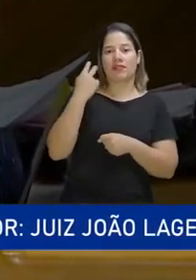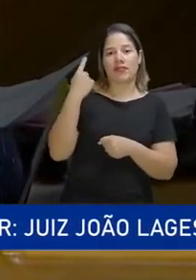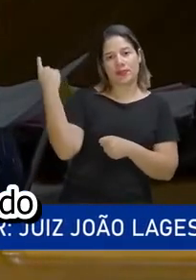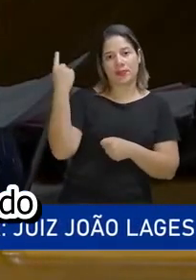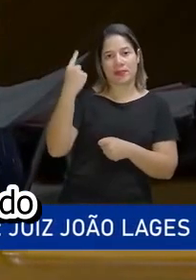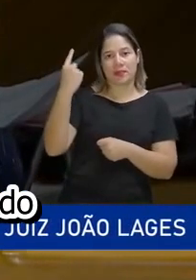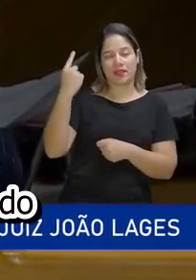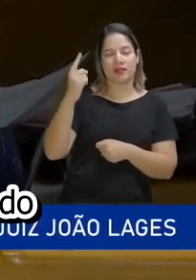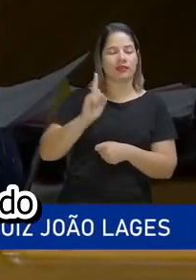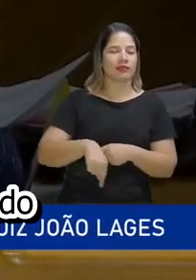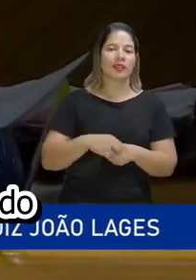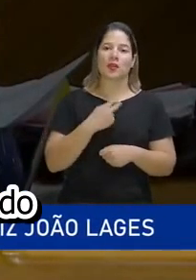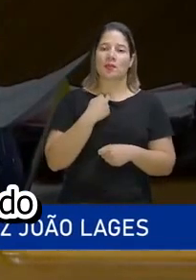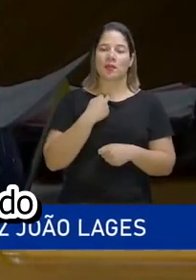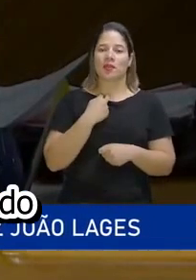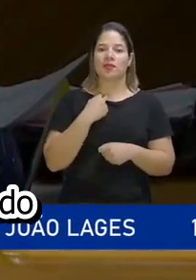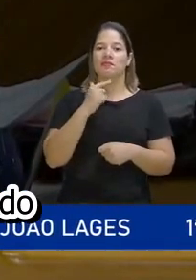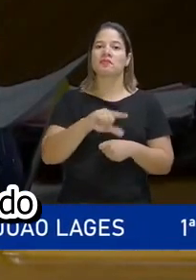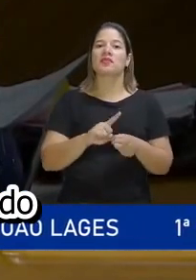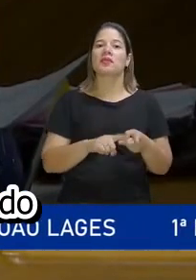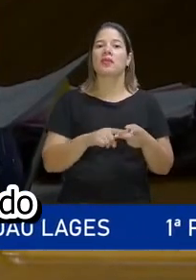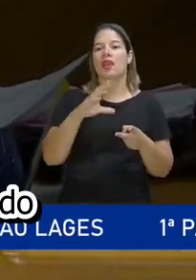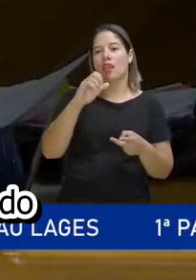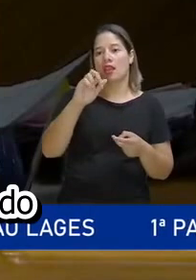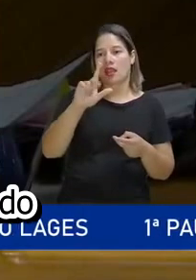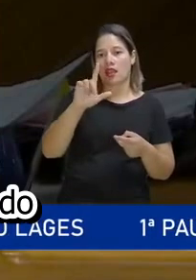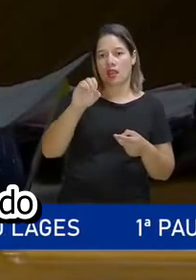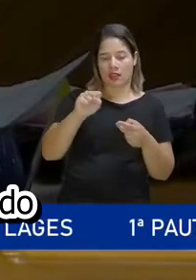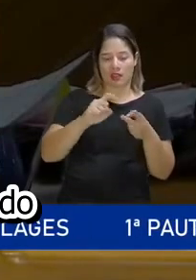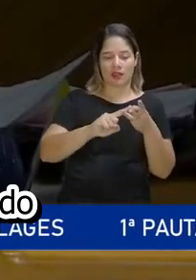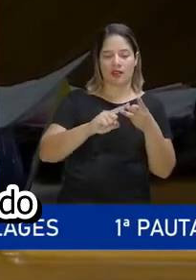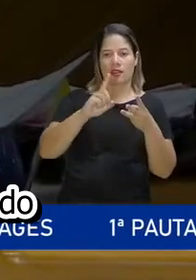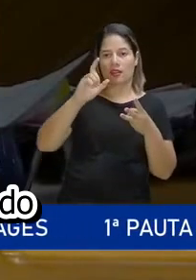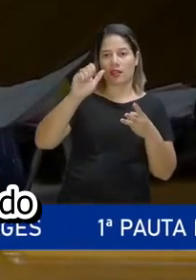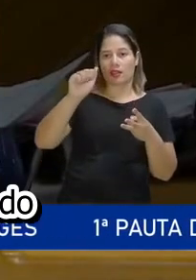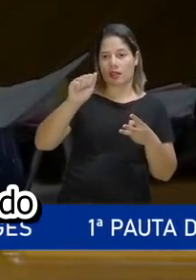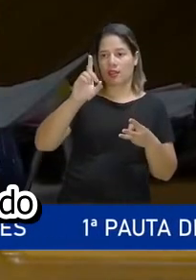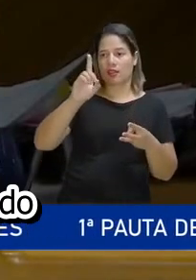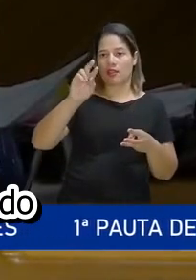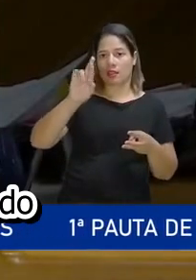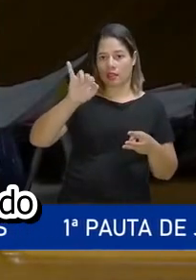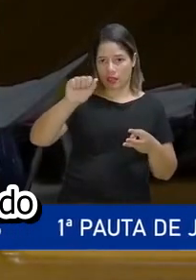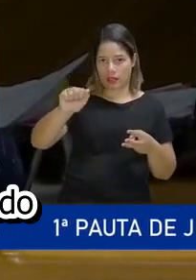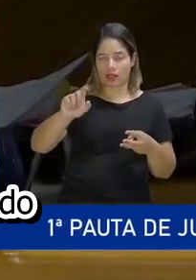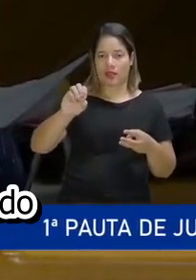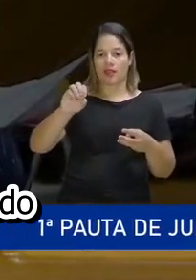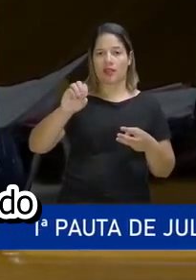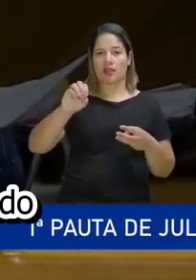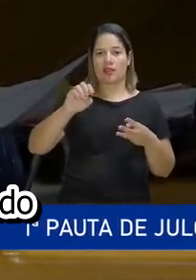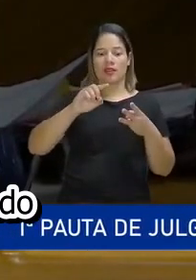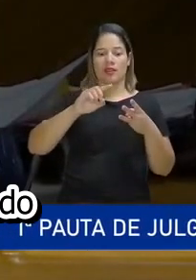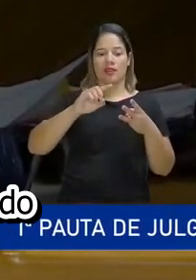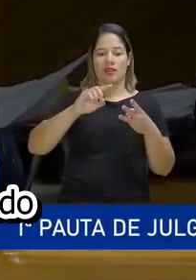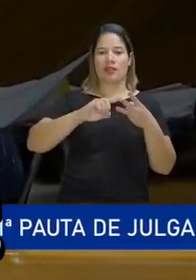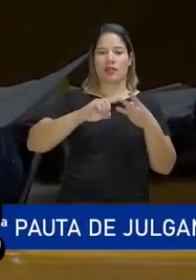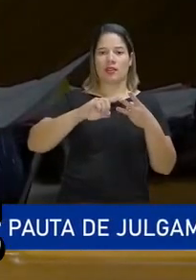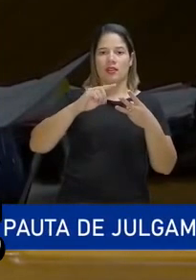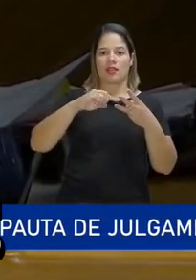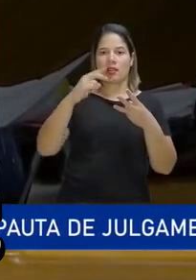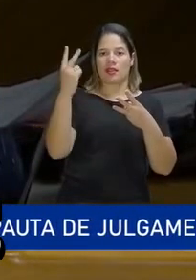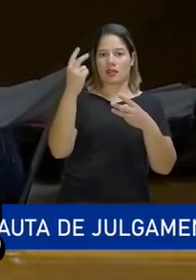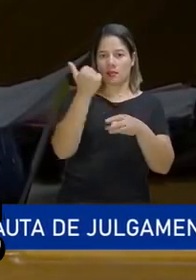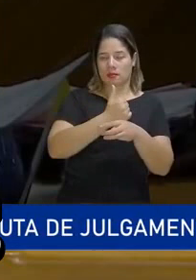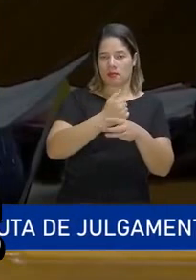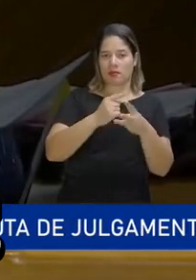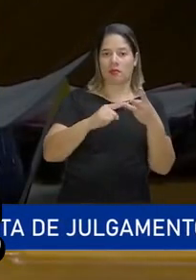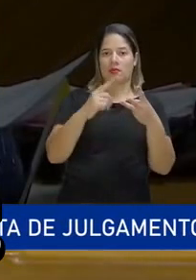assim como Miqueias, Carlos Adriano, Miqueias, segundo suplente, Carlos Adriano, terceiro suplente,